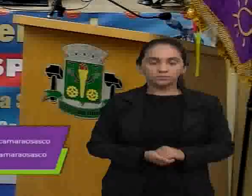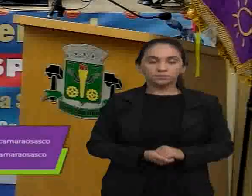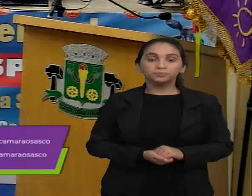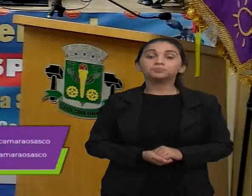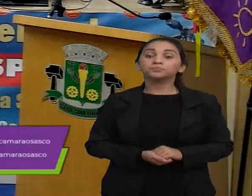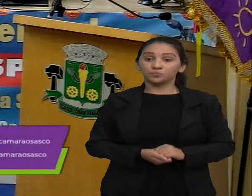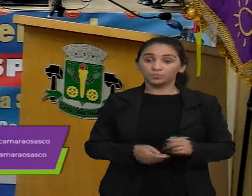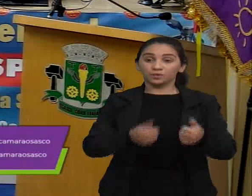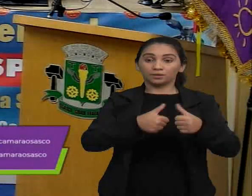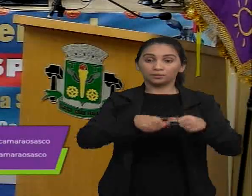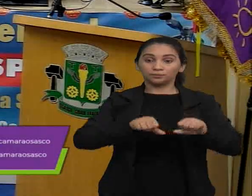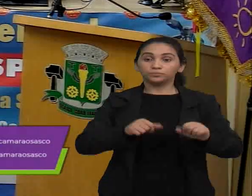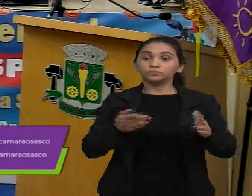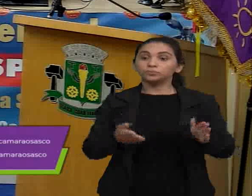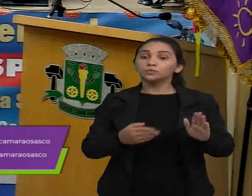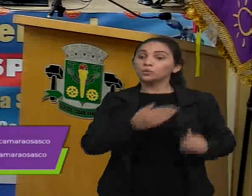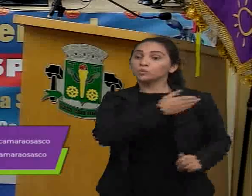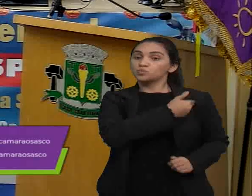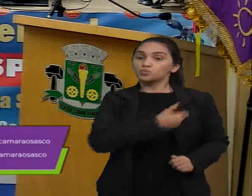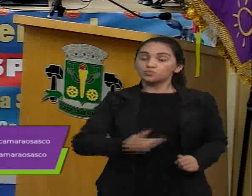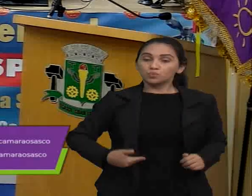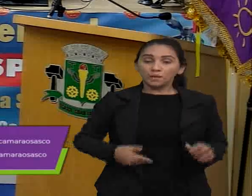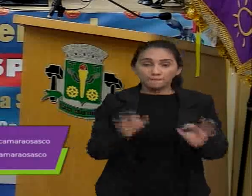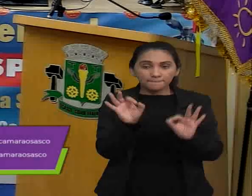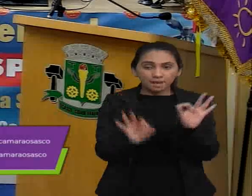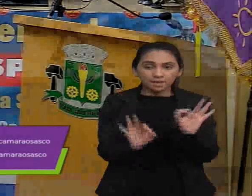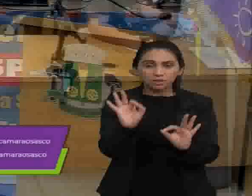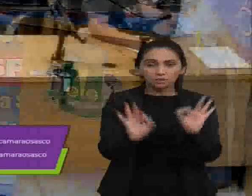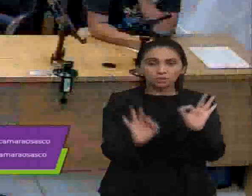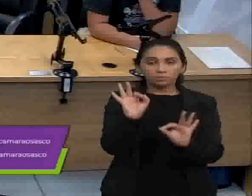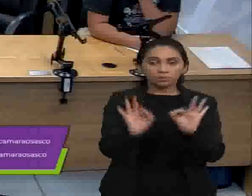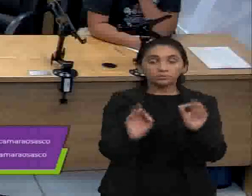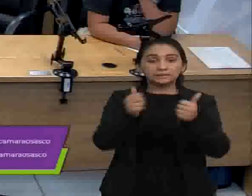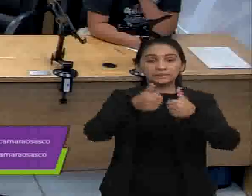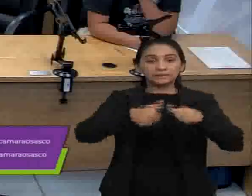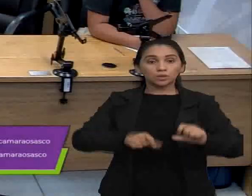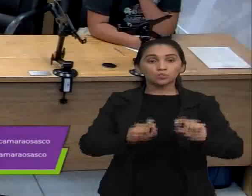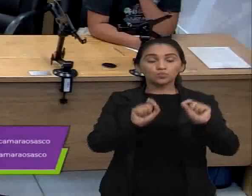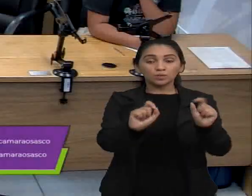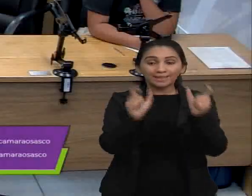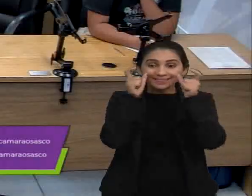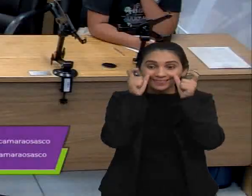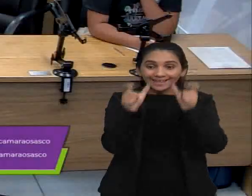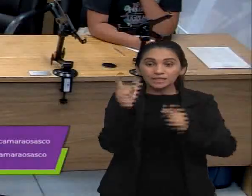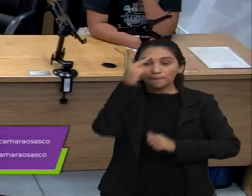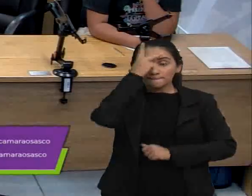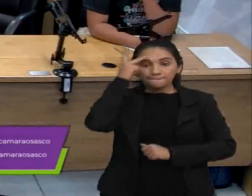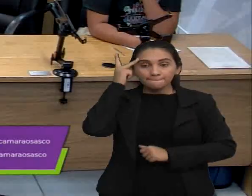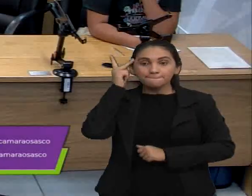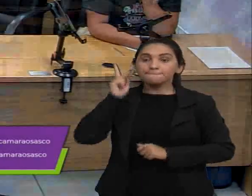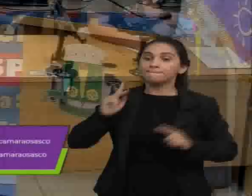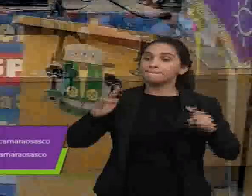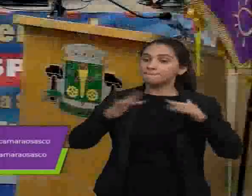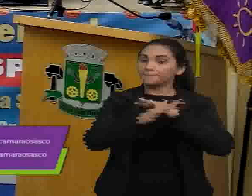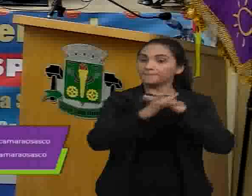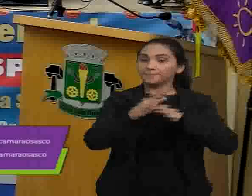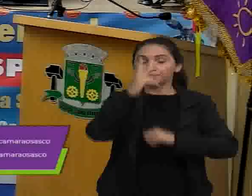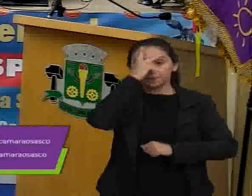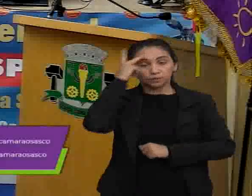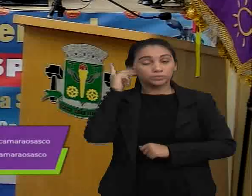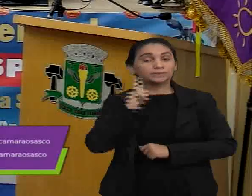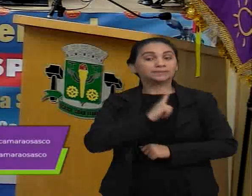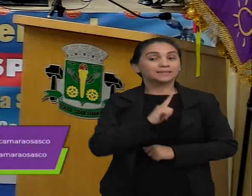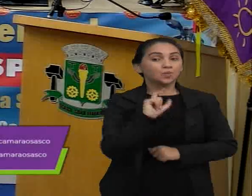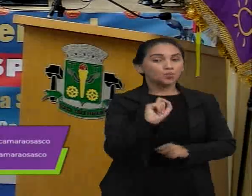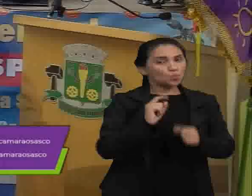Estando sob o comando público, seu planejamento está subordinado aos interesses da sociedade. Porém, o capital tem